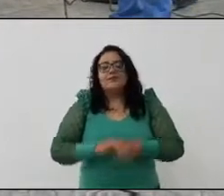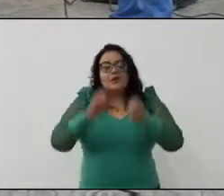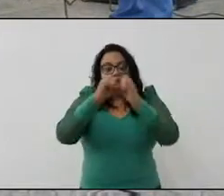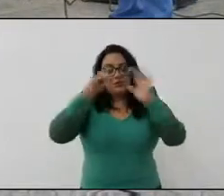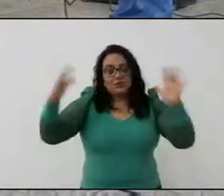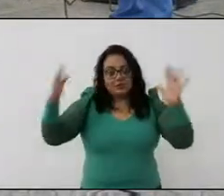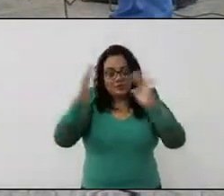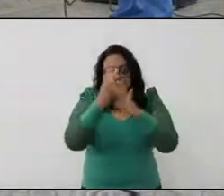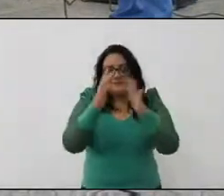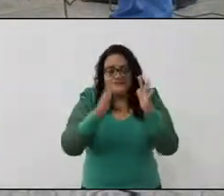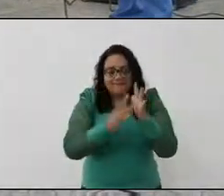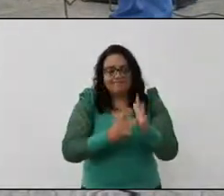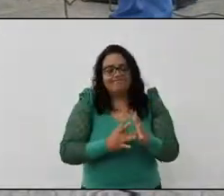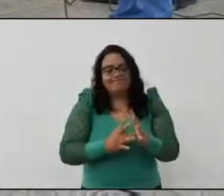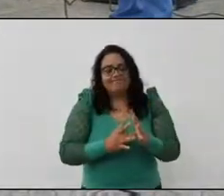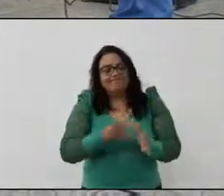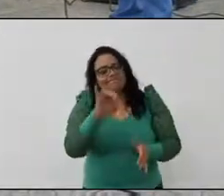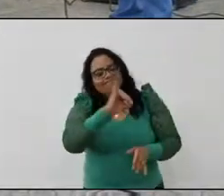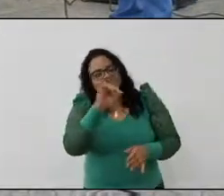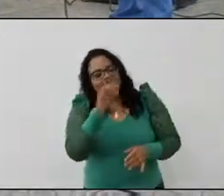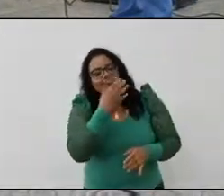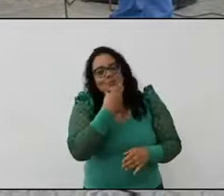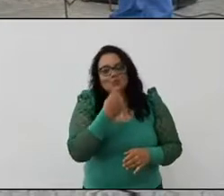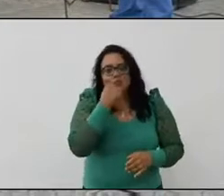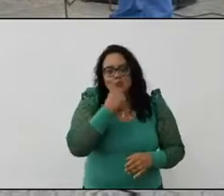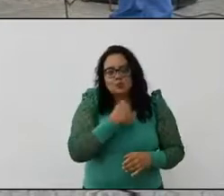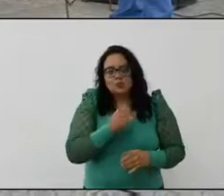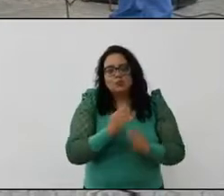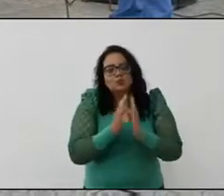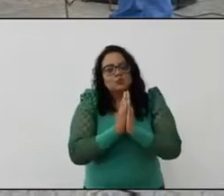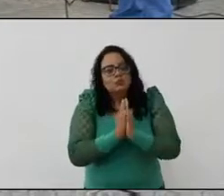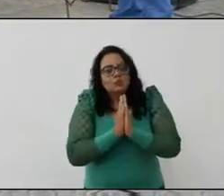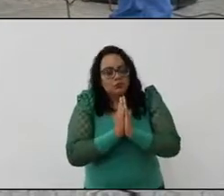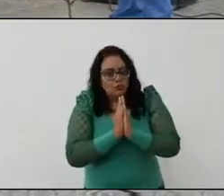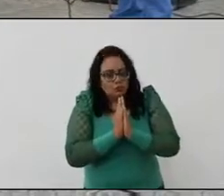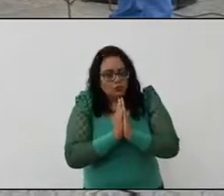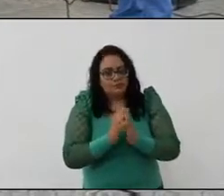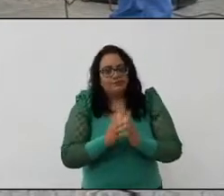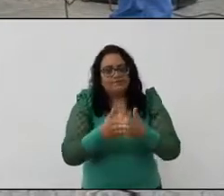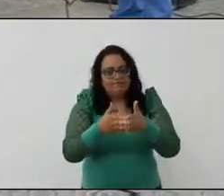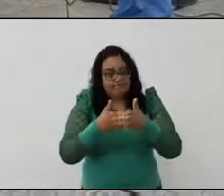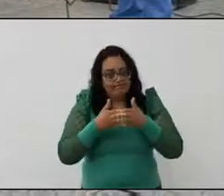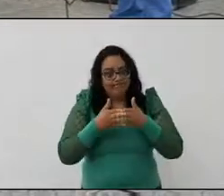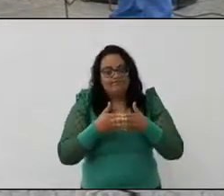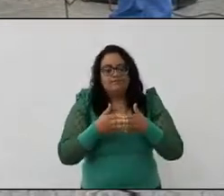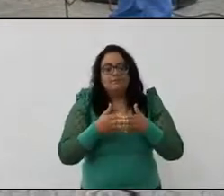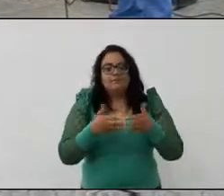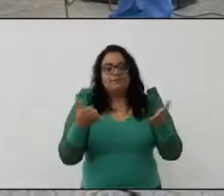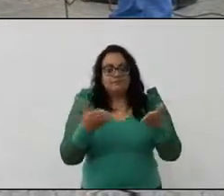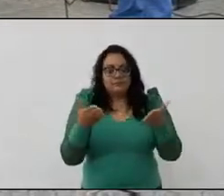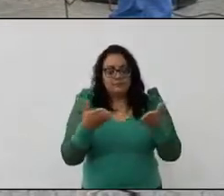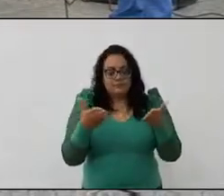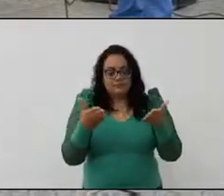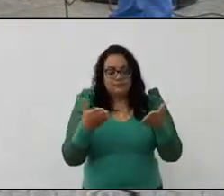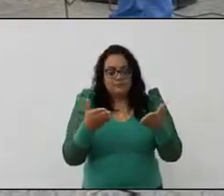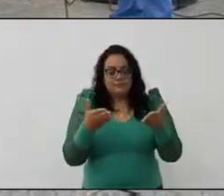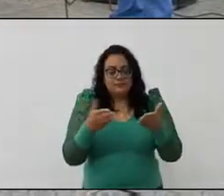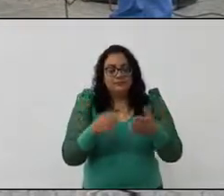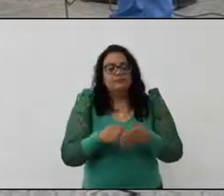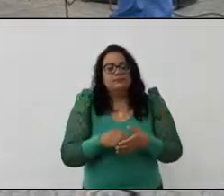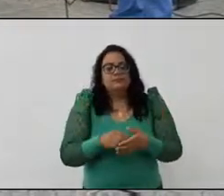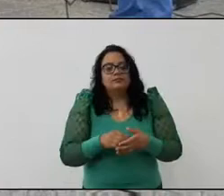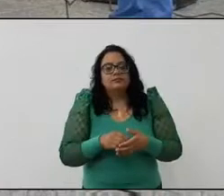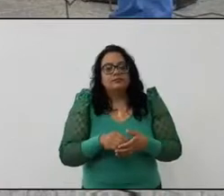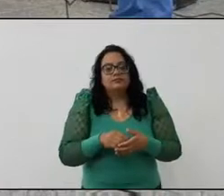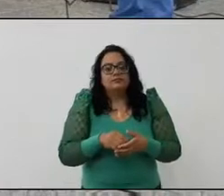Glória a Jesus. Queridos irmãos, queridas irmãs, por favor, vamos estar